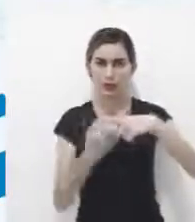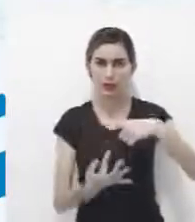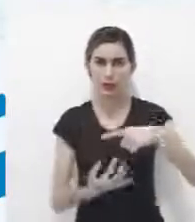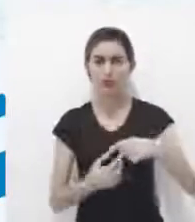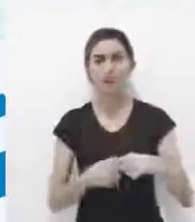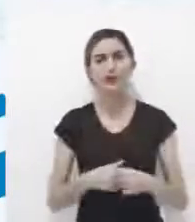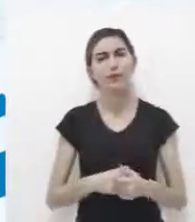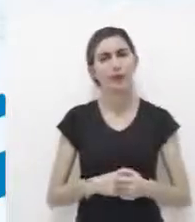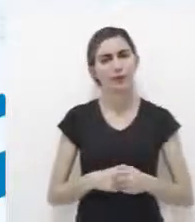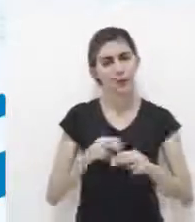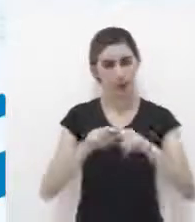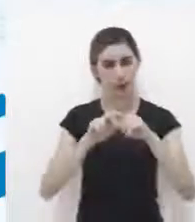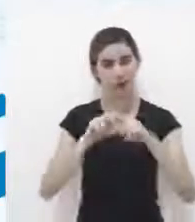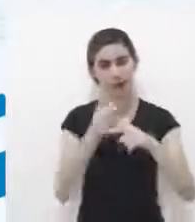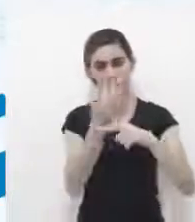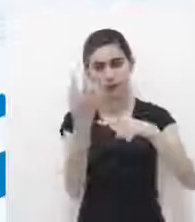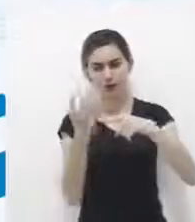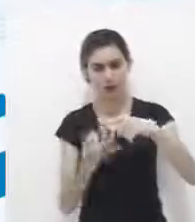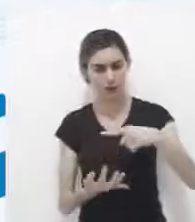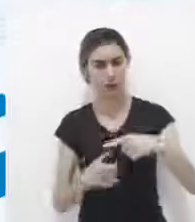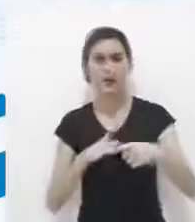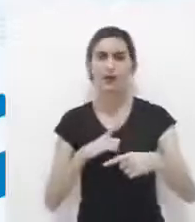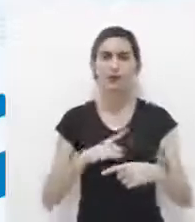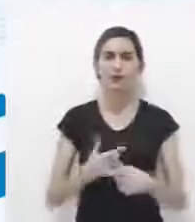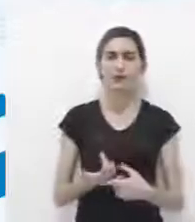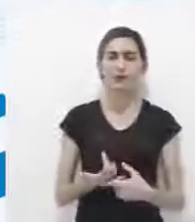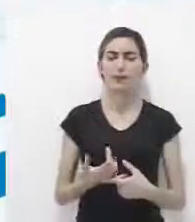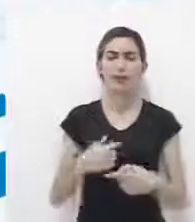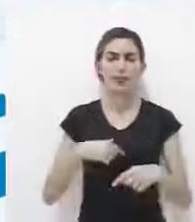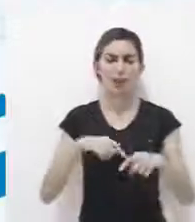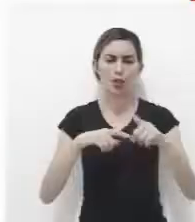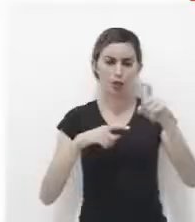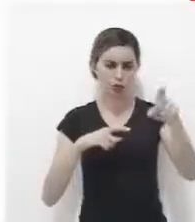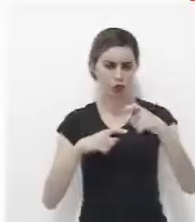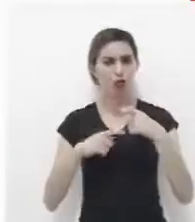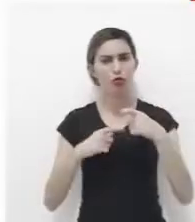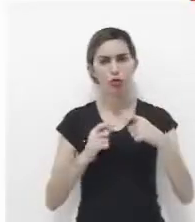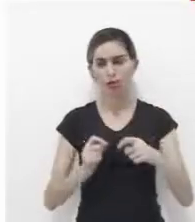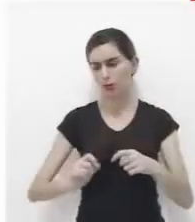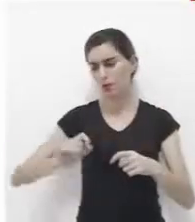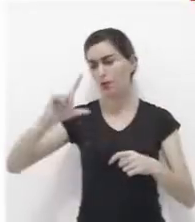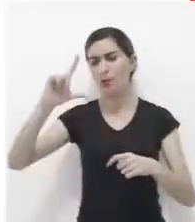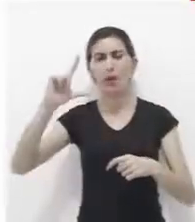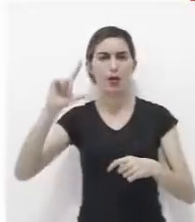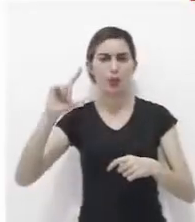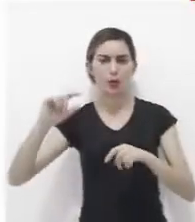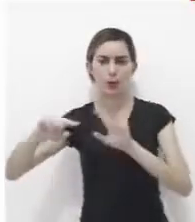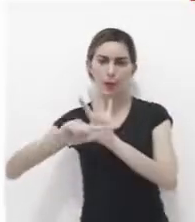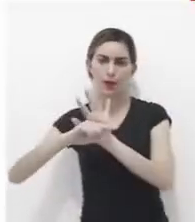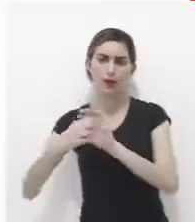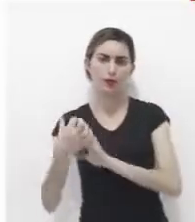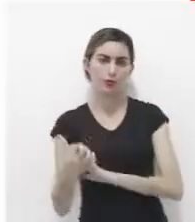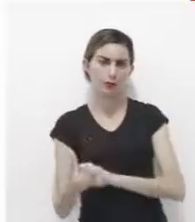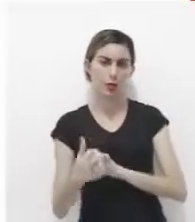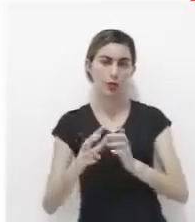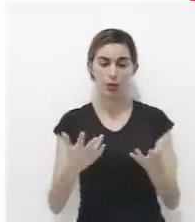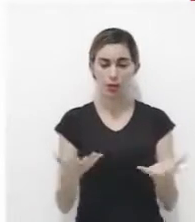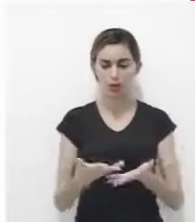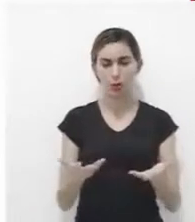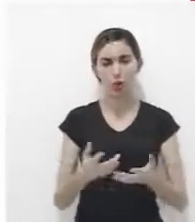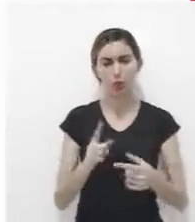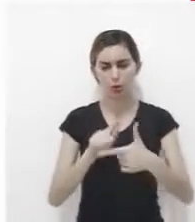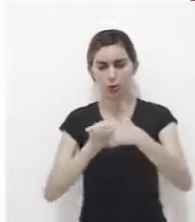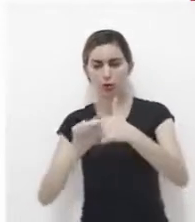Sacou aí? Beleza, cara. Tá ligado aí? Então vai ficar x maior que menos